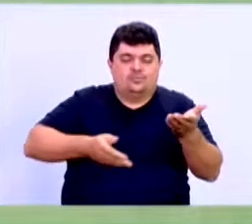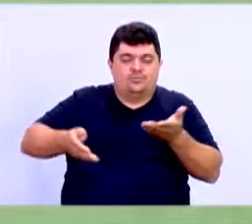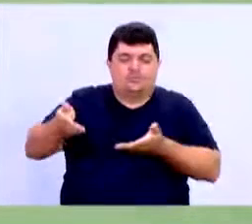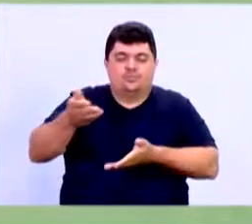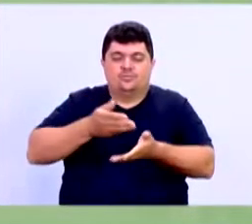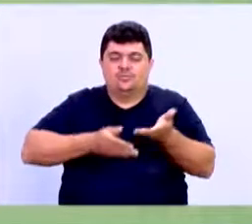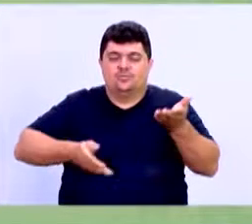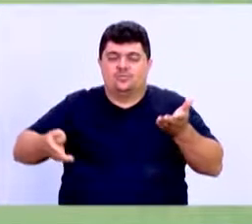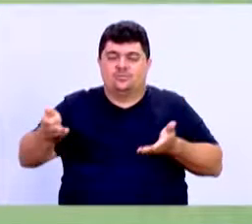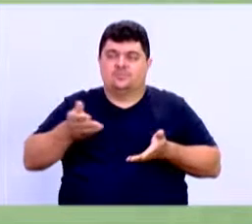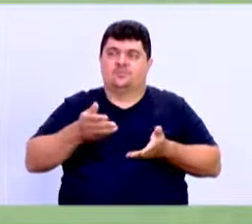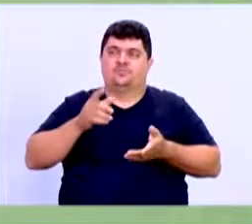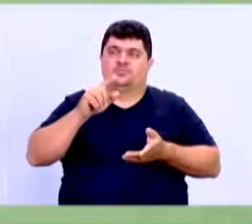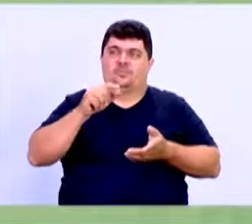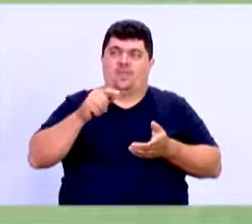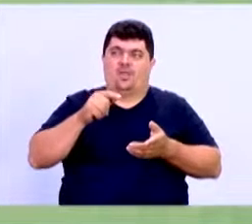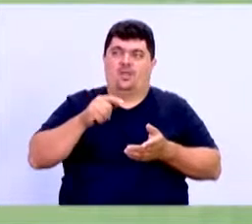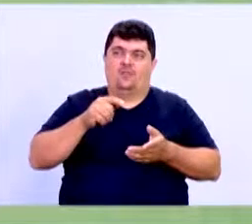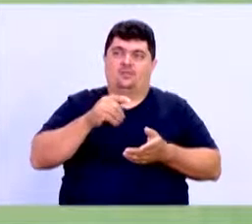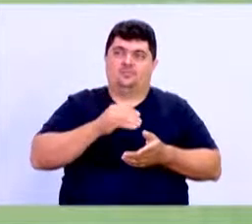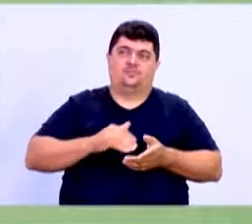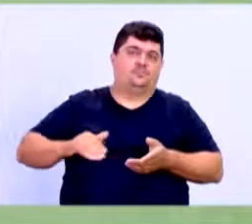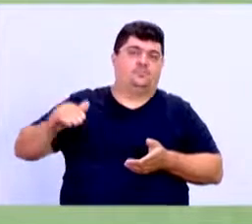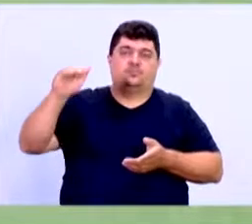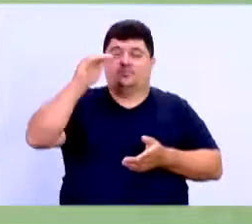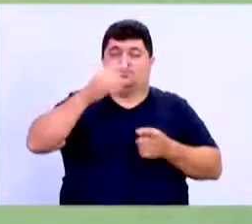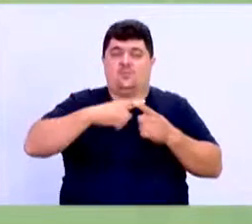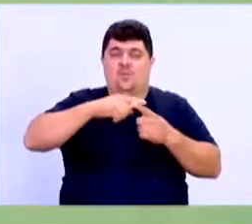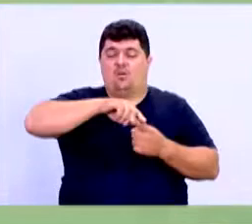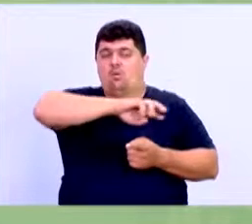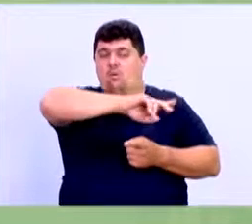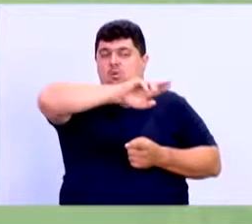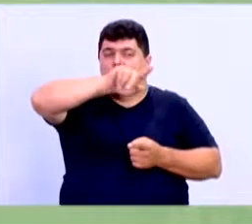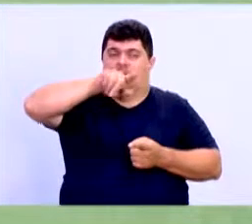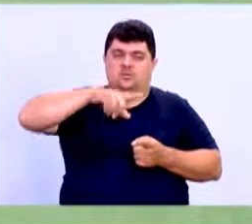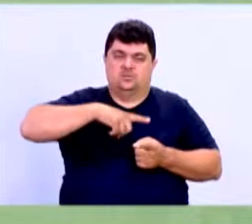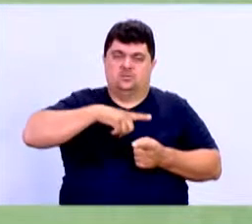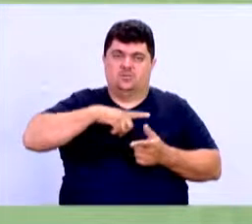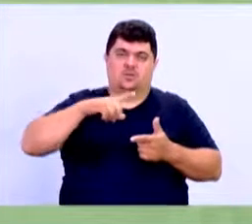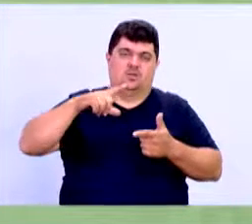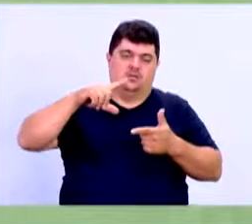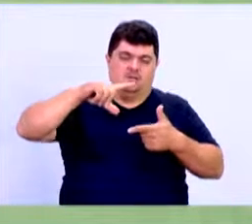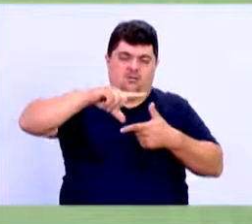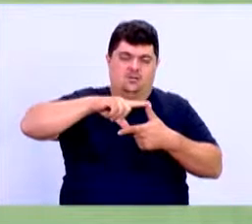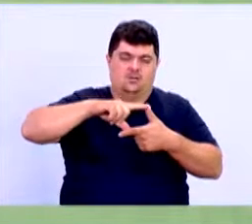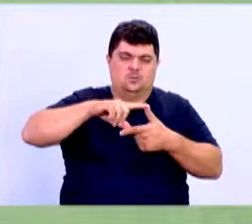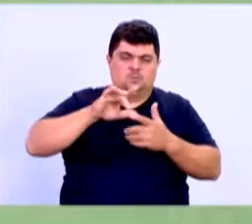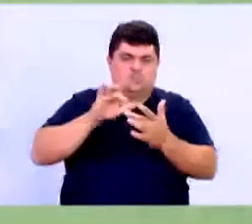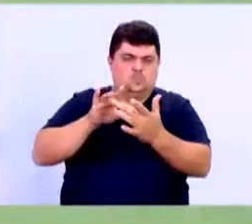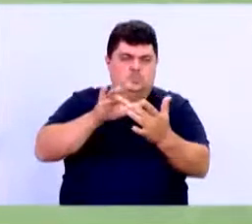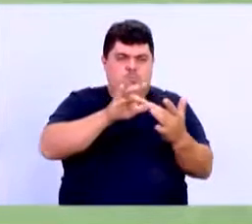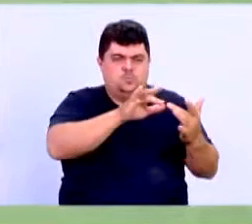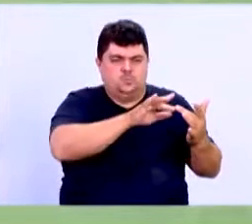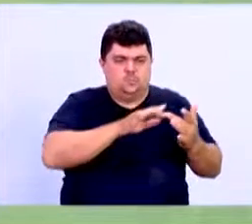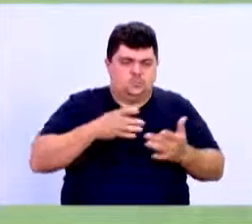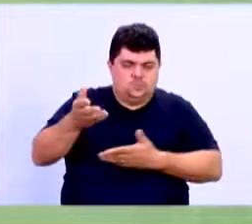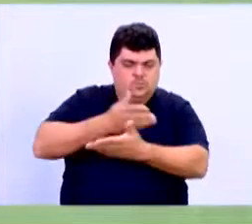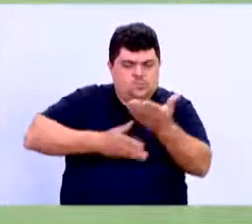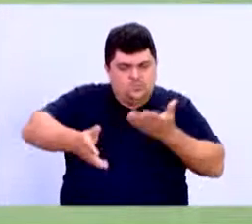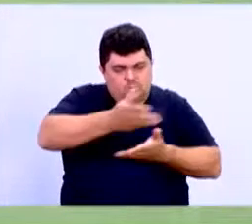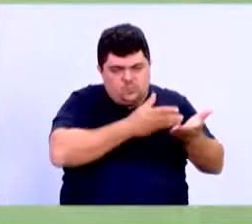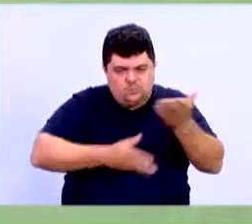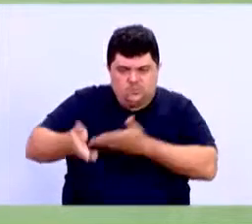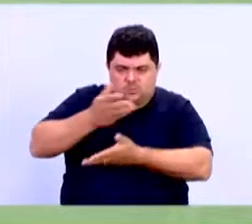com a maior entidade pela grande quantidade de relacionamentos com as outras, levando em